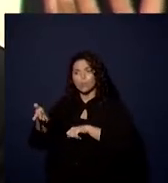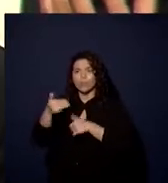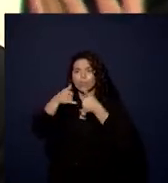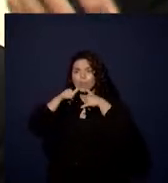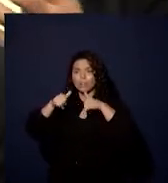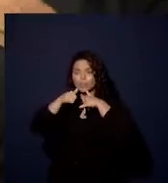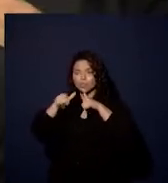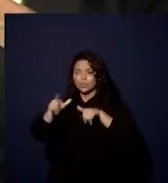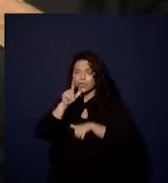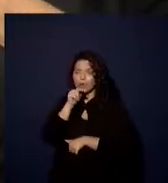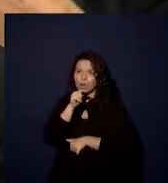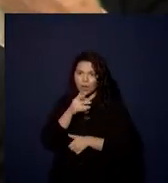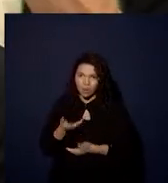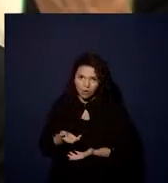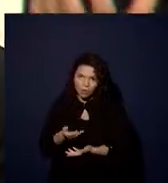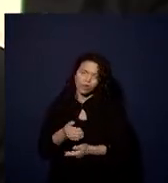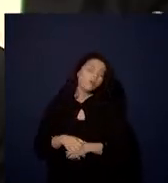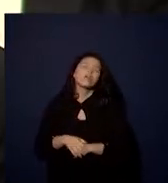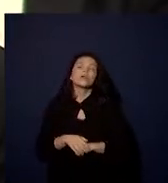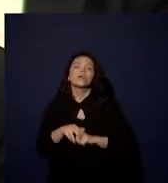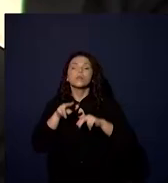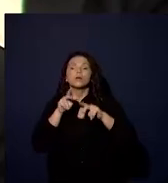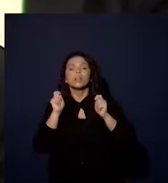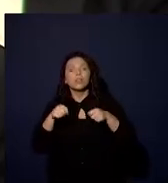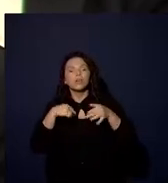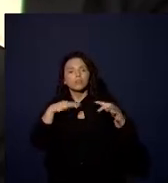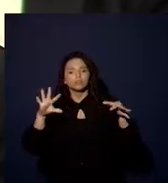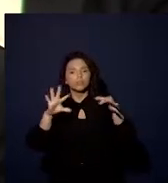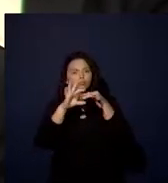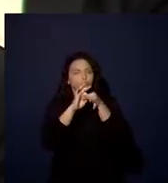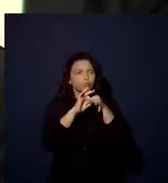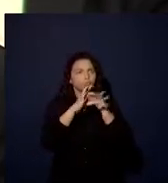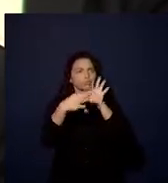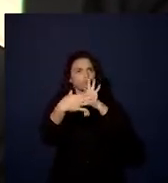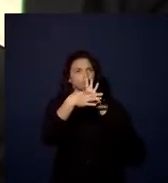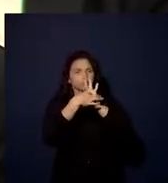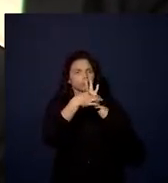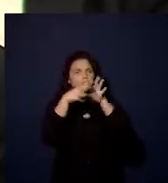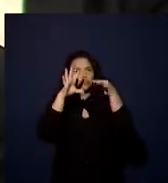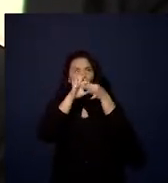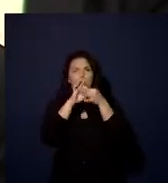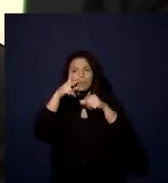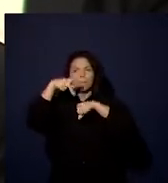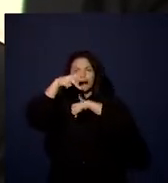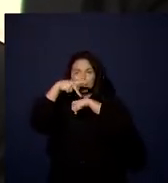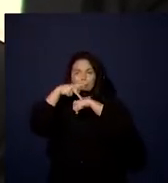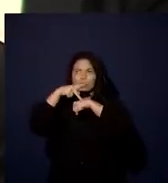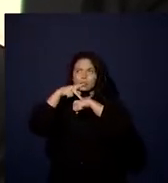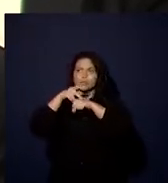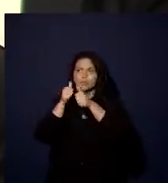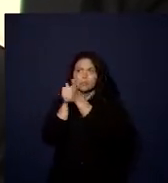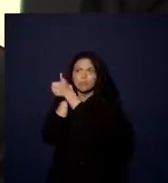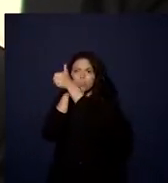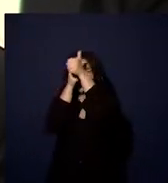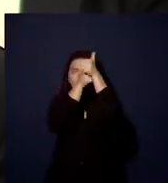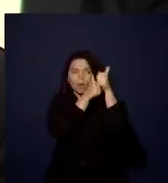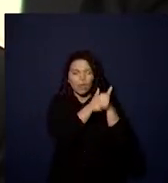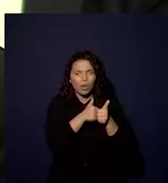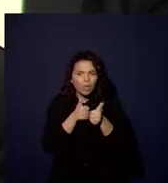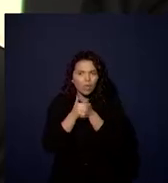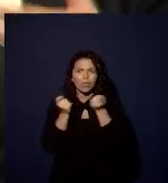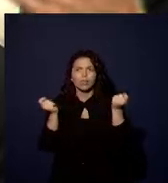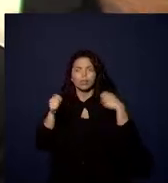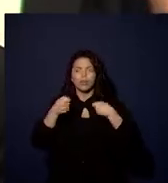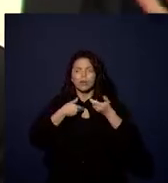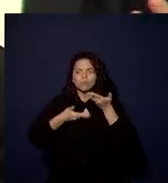eficiência talvez aumentando as interconexões nos países aqui latino-americanos aproveitar esse momento de retorno